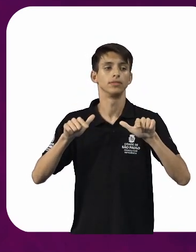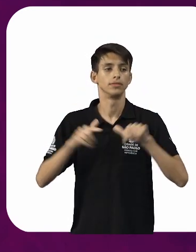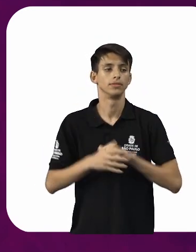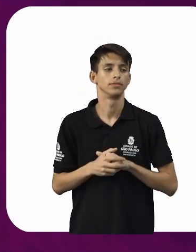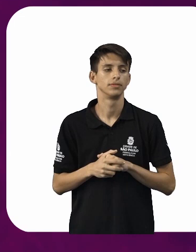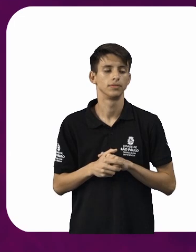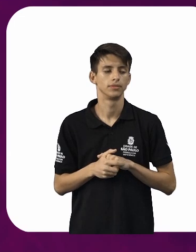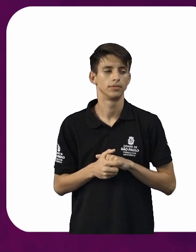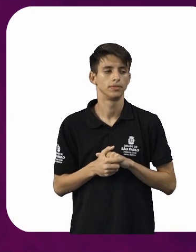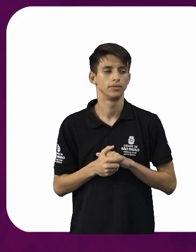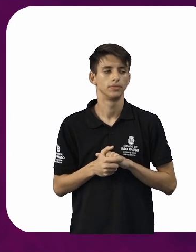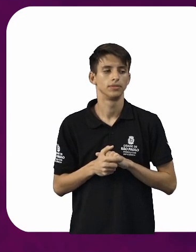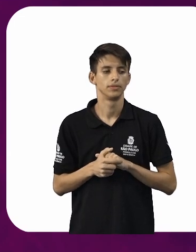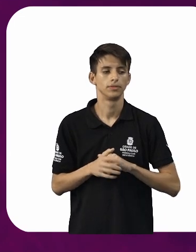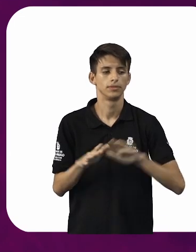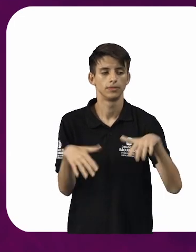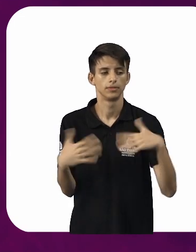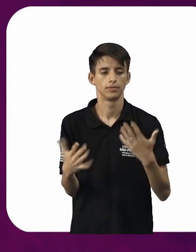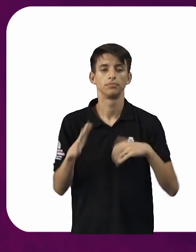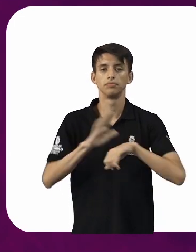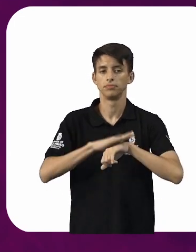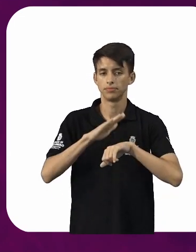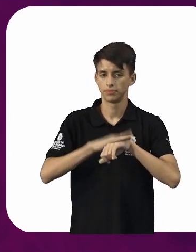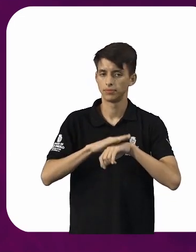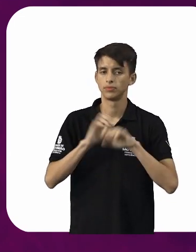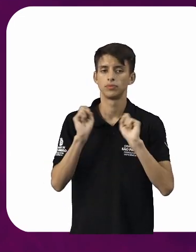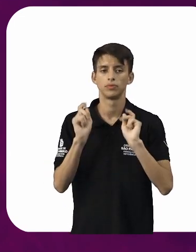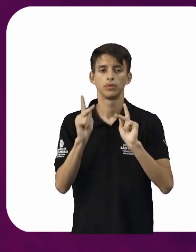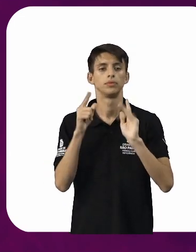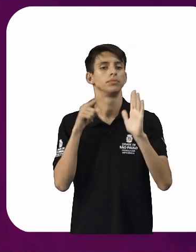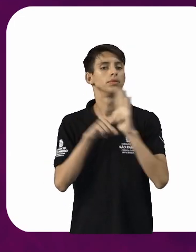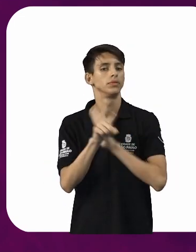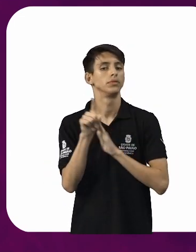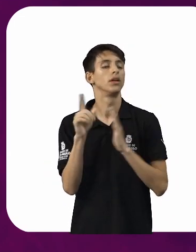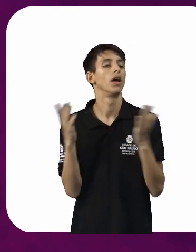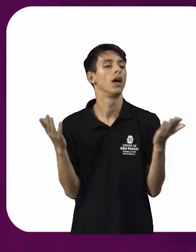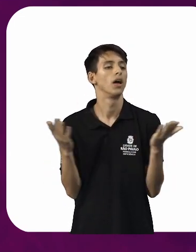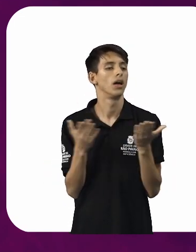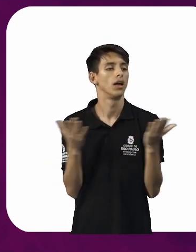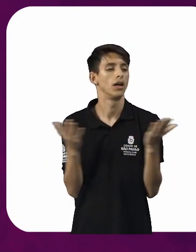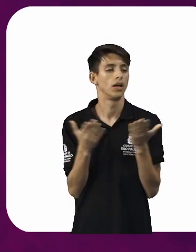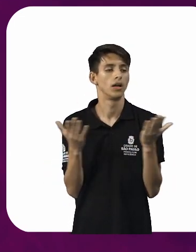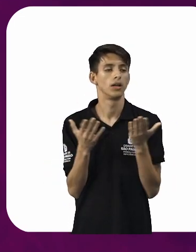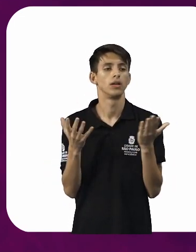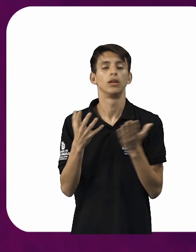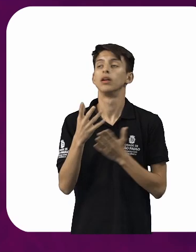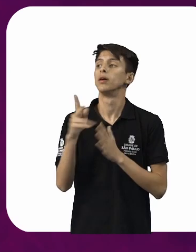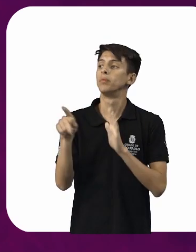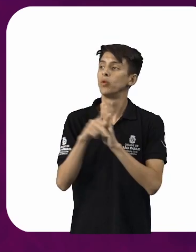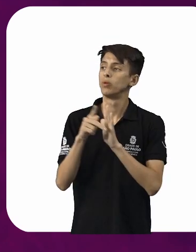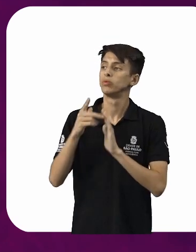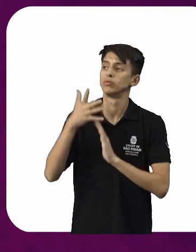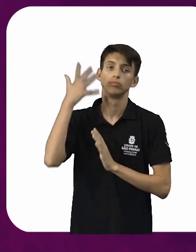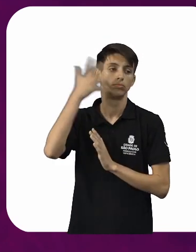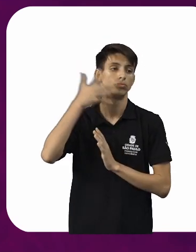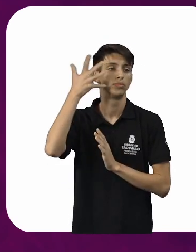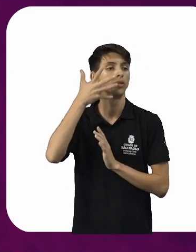qualificação. Bom, feitos as perguntas iniciais, agora vamos ouvir